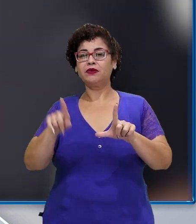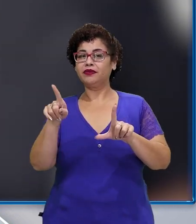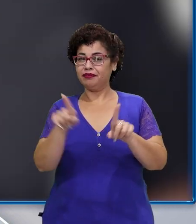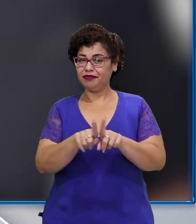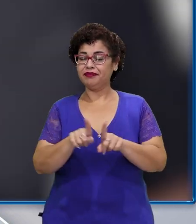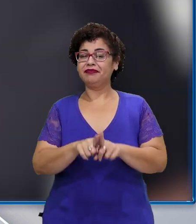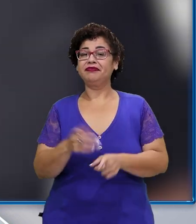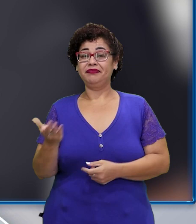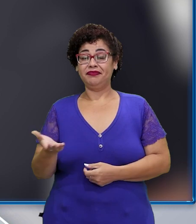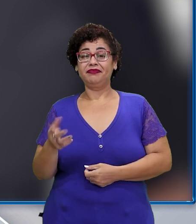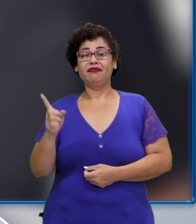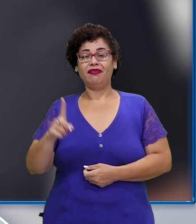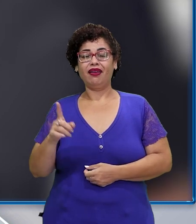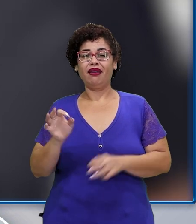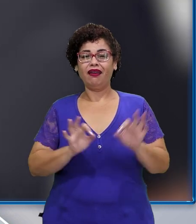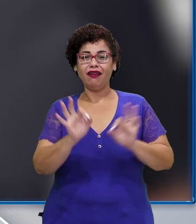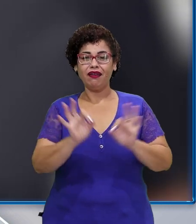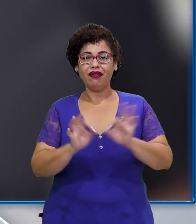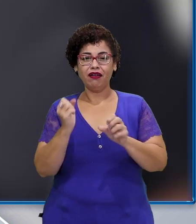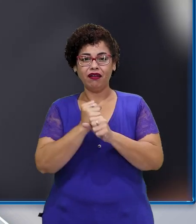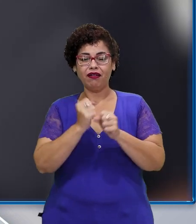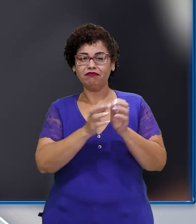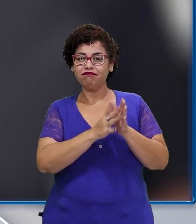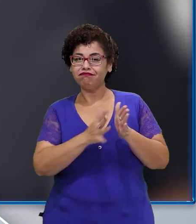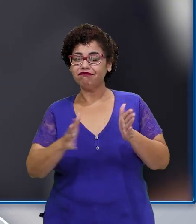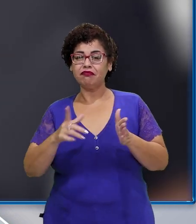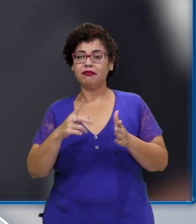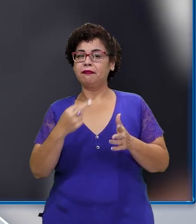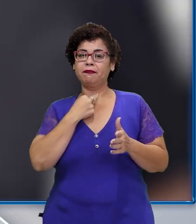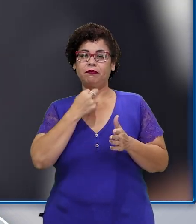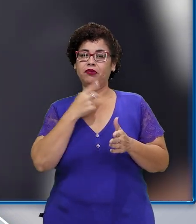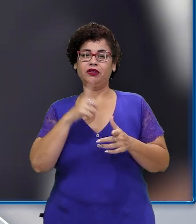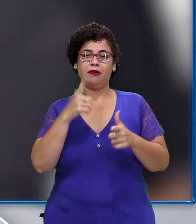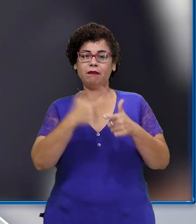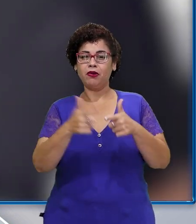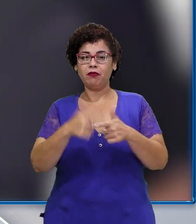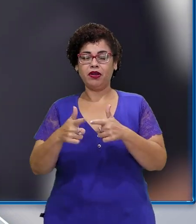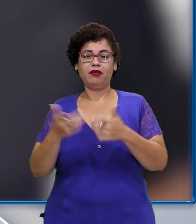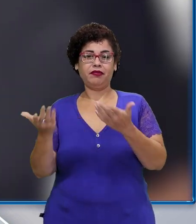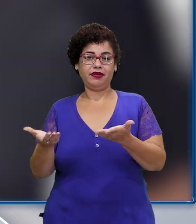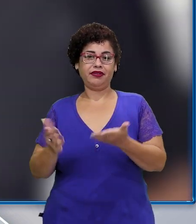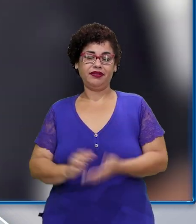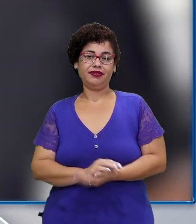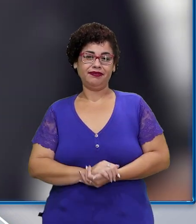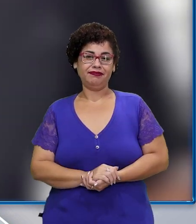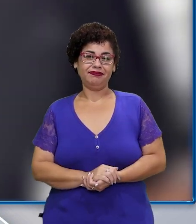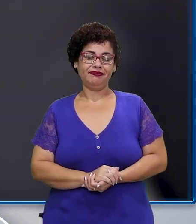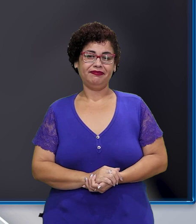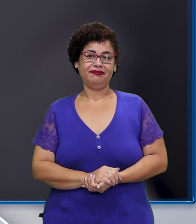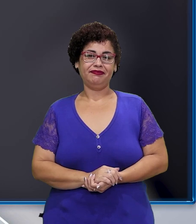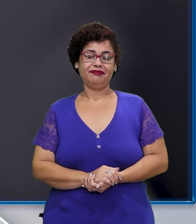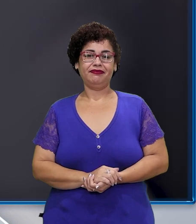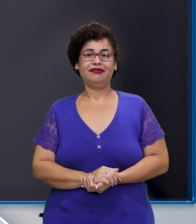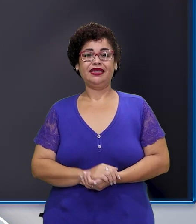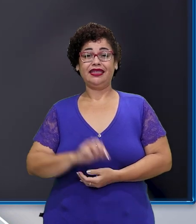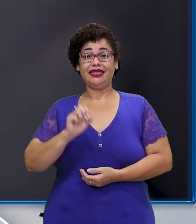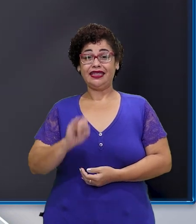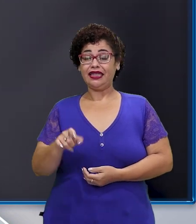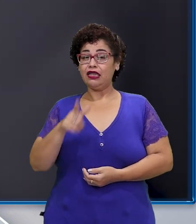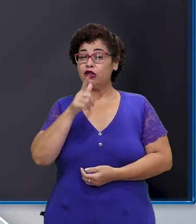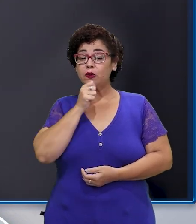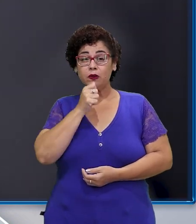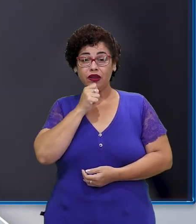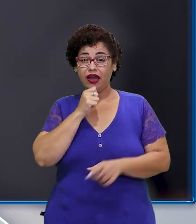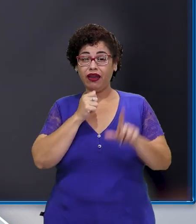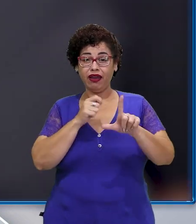também. E é por no correr da obra não houver problemas nesse sentido. Aí, caso não